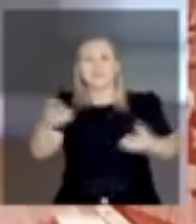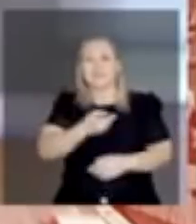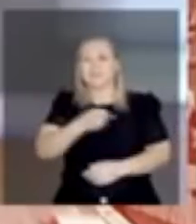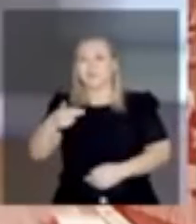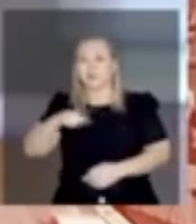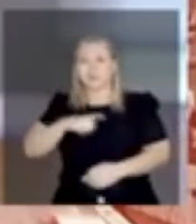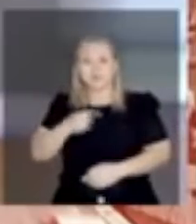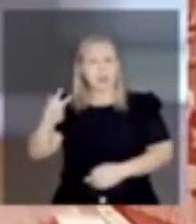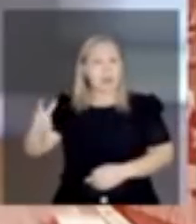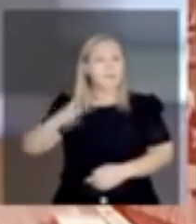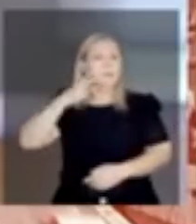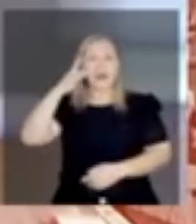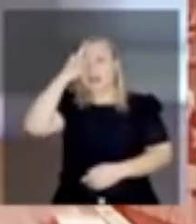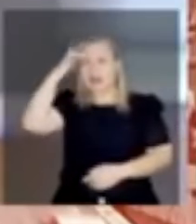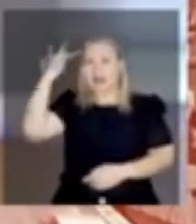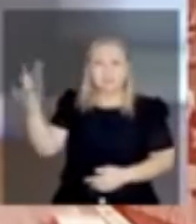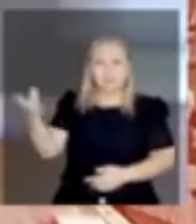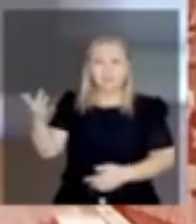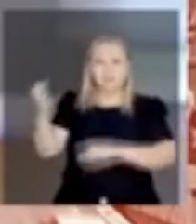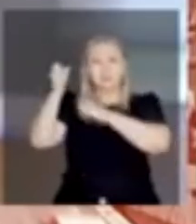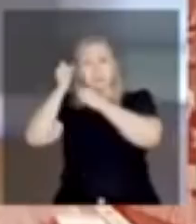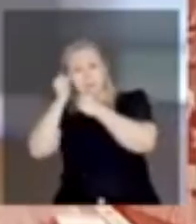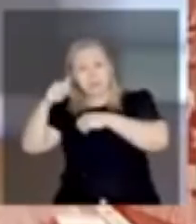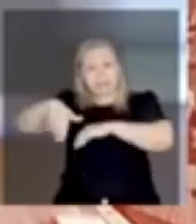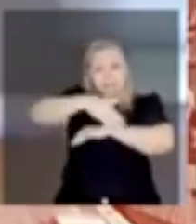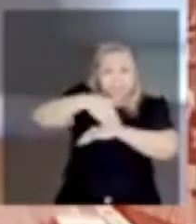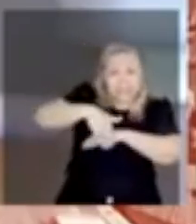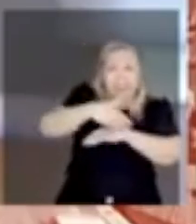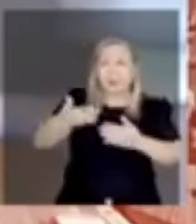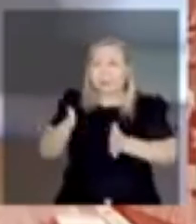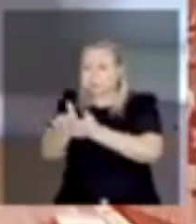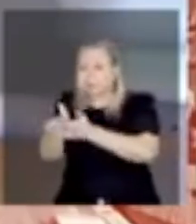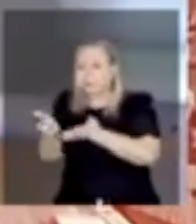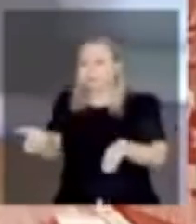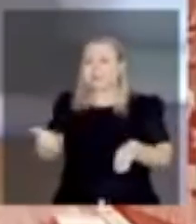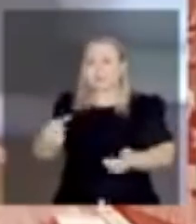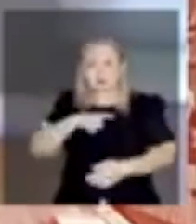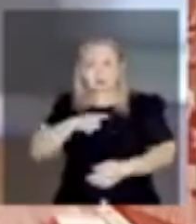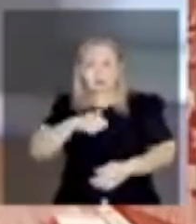eleição que está por vir e às pesquisas que indicam Lula como favorito?